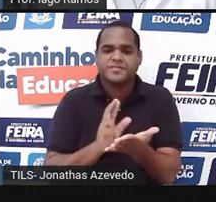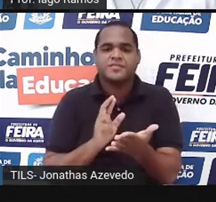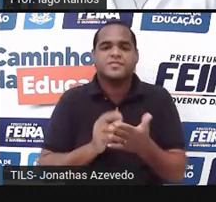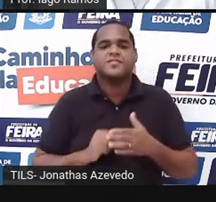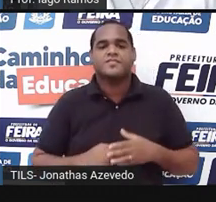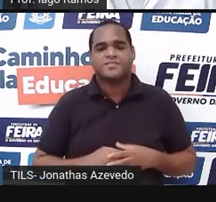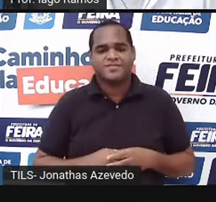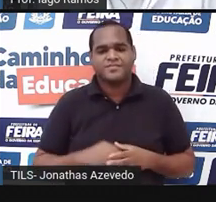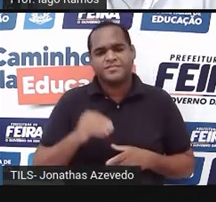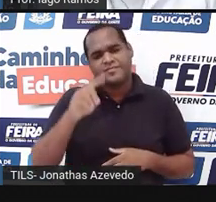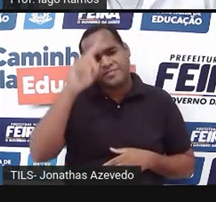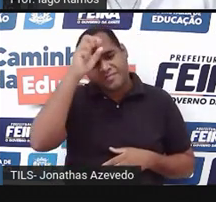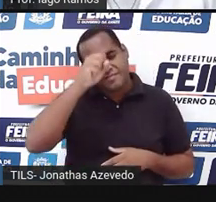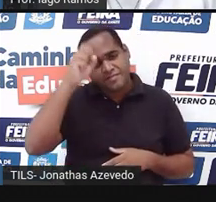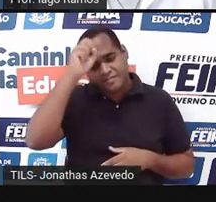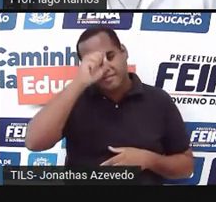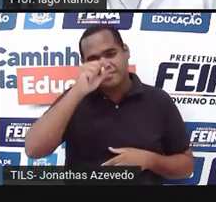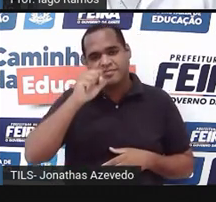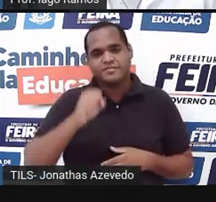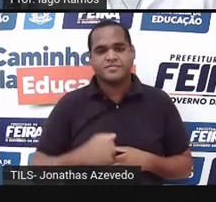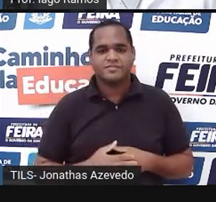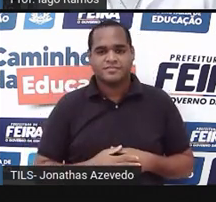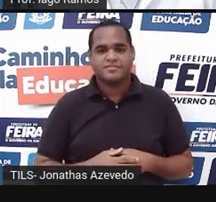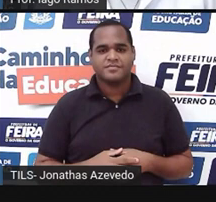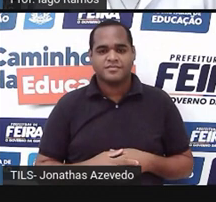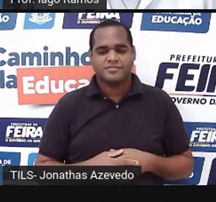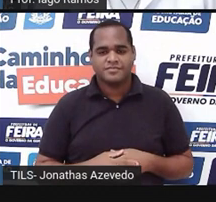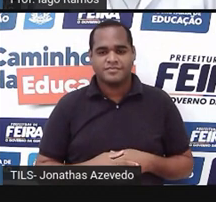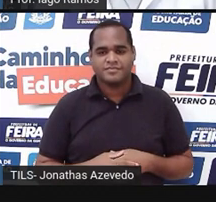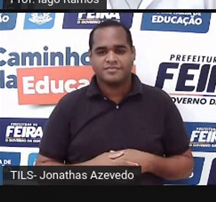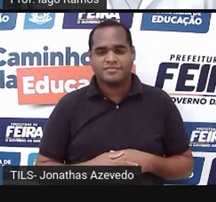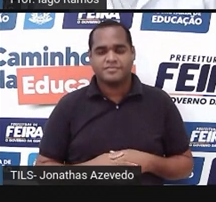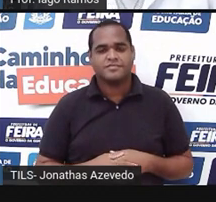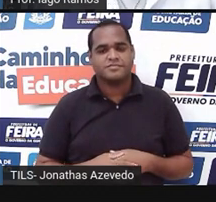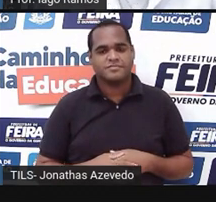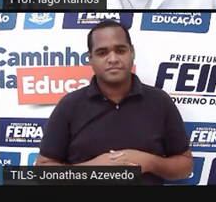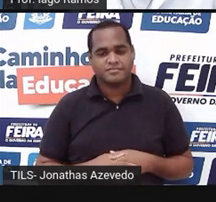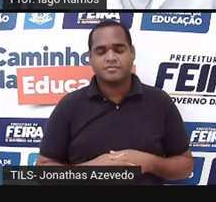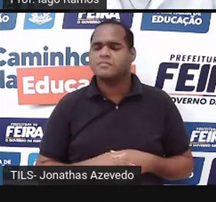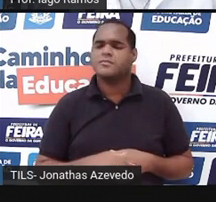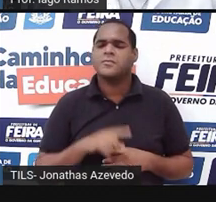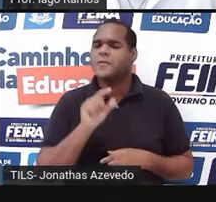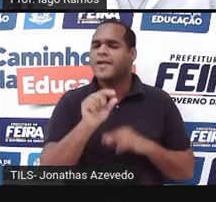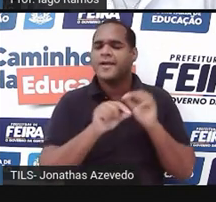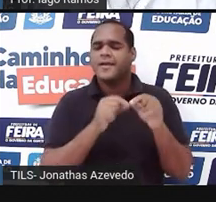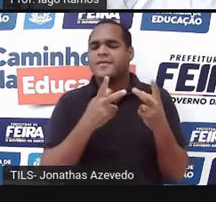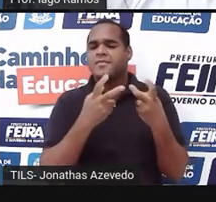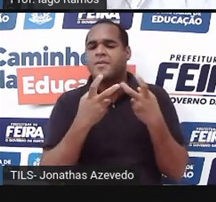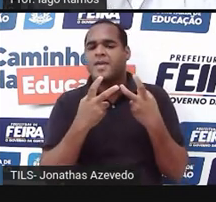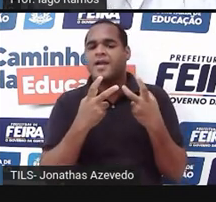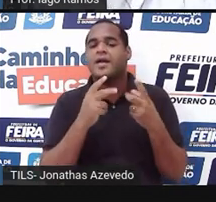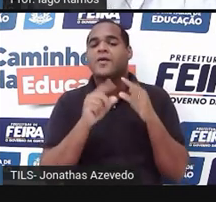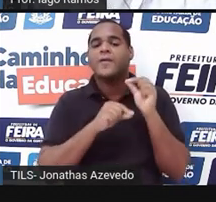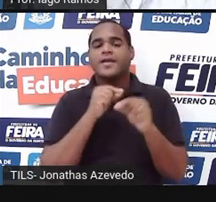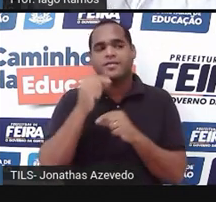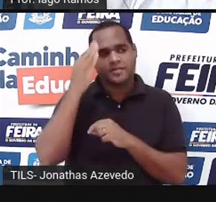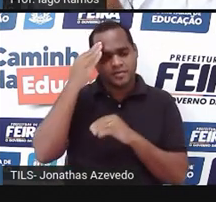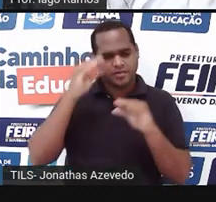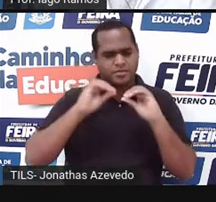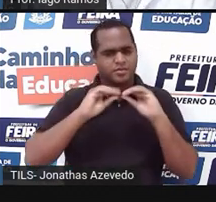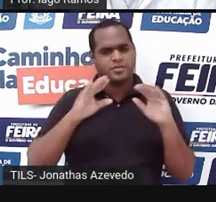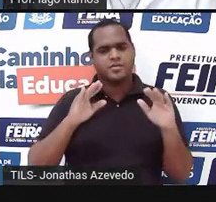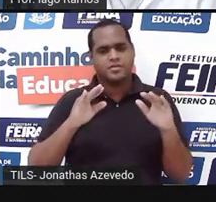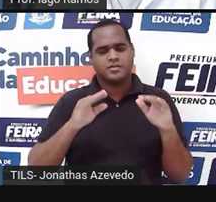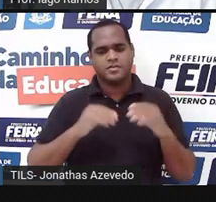você aprendeu nessa aula e depois você mesmo lê tá bom E aí você vai ver o que você percebeu O que é que você não entendeu direito